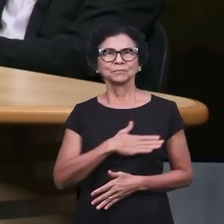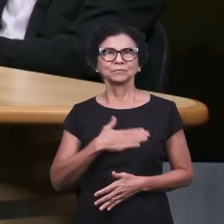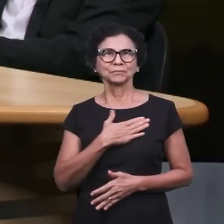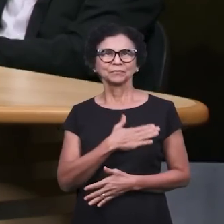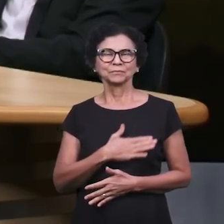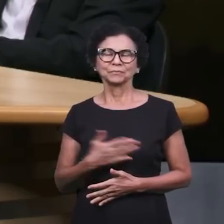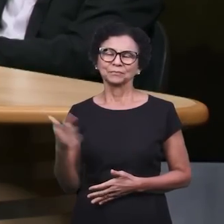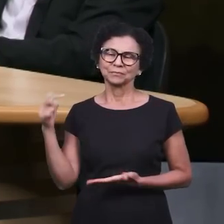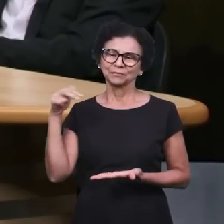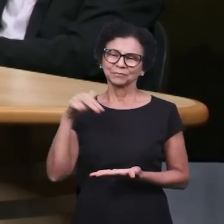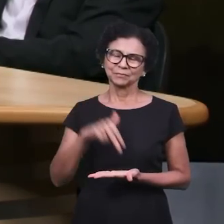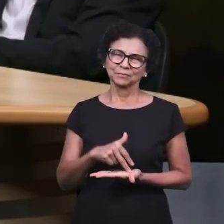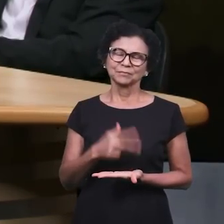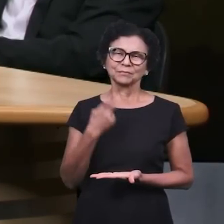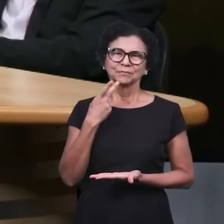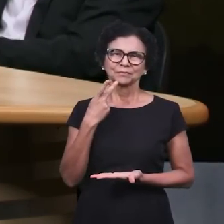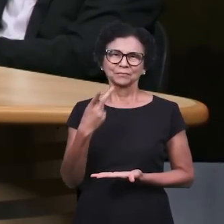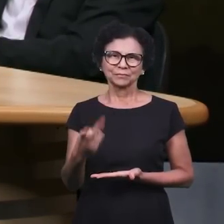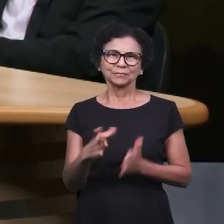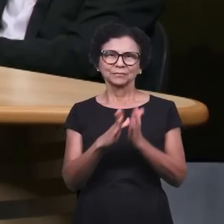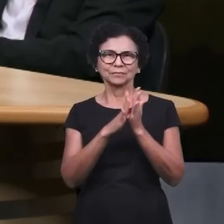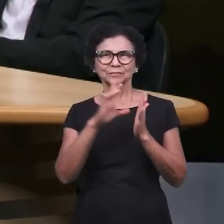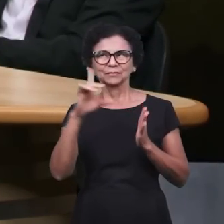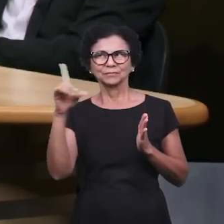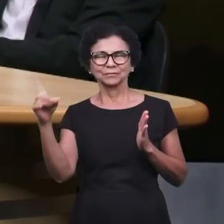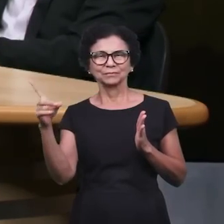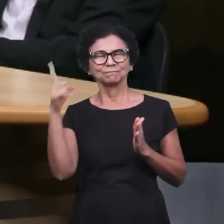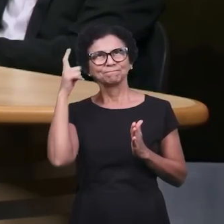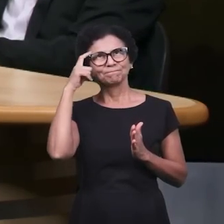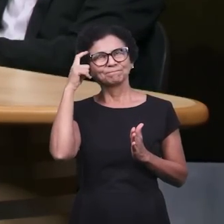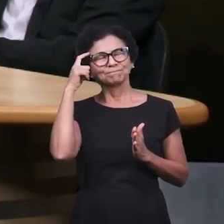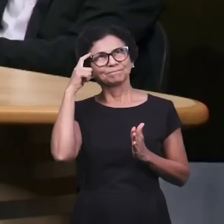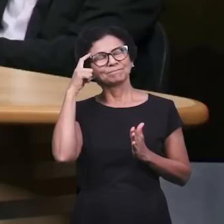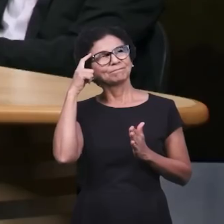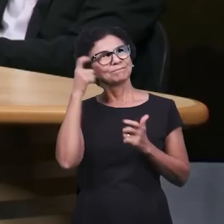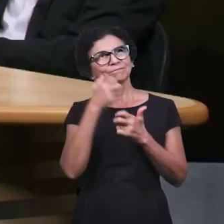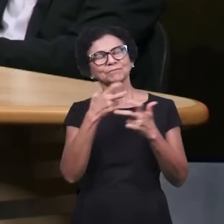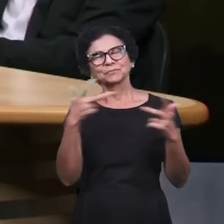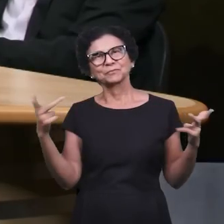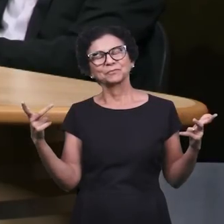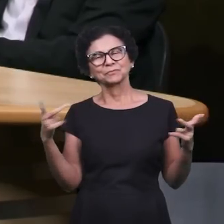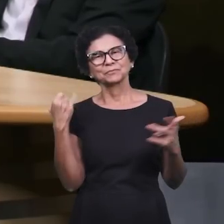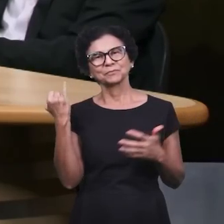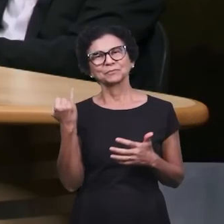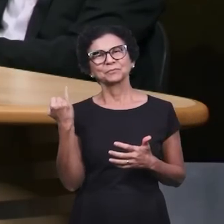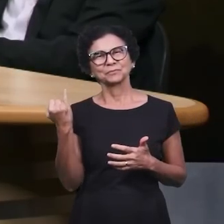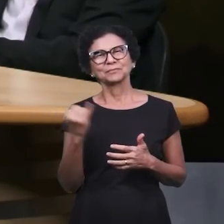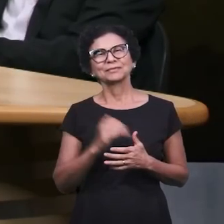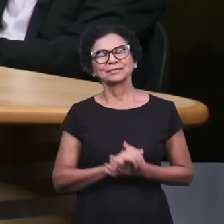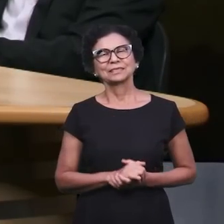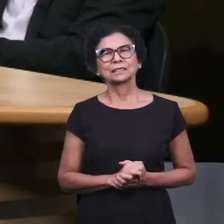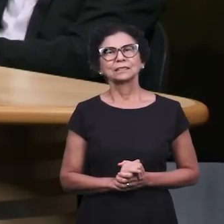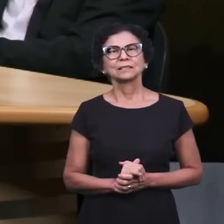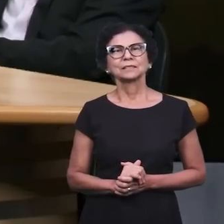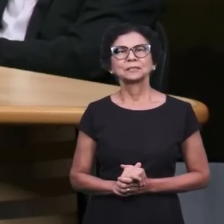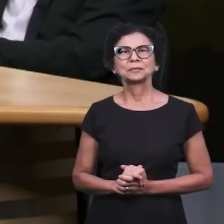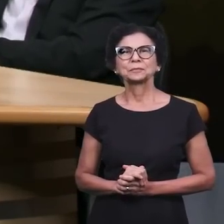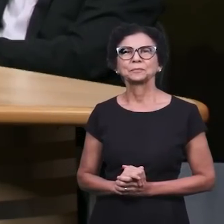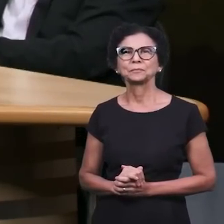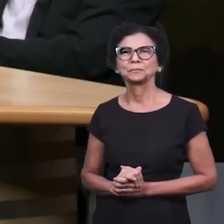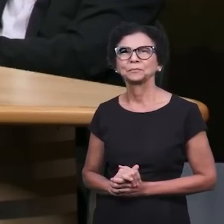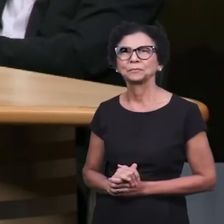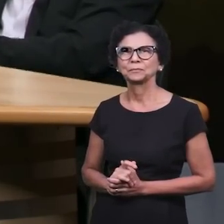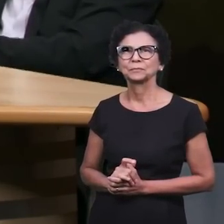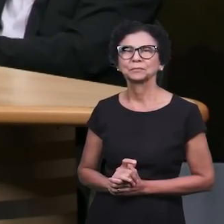alegria, um prazer estar com os irmãos aqui, discutindo a palavra do Senhor e meditando em tantas riquezas, né, que nós encontramos na palavra de Deus. Paz